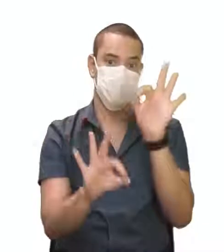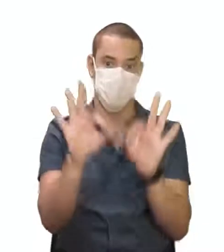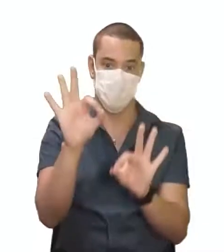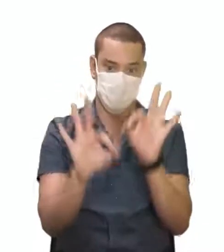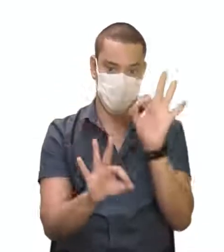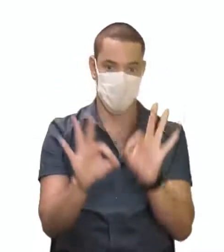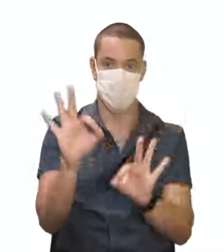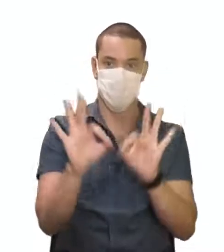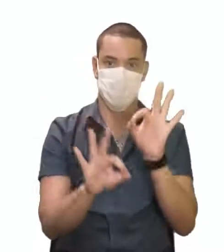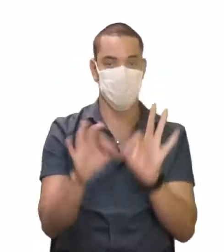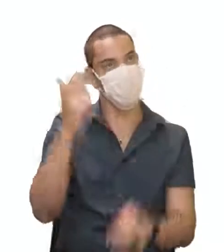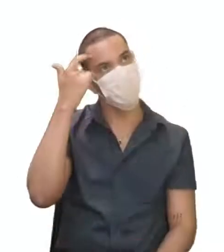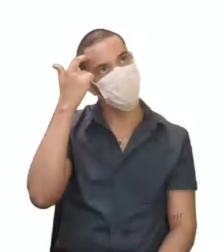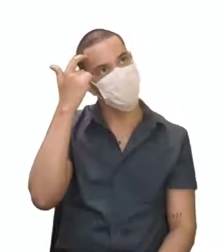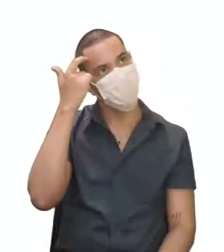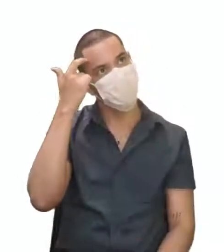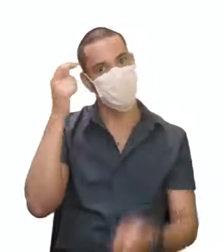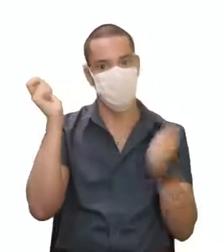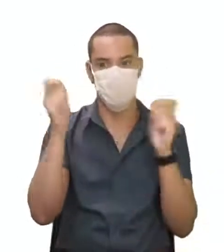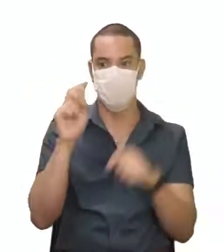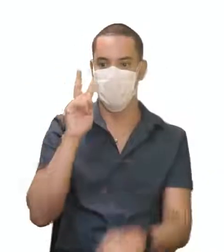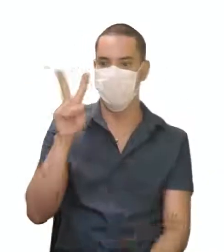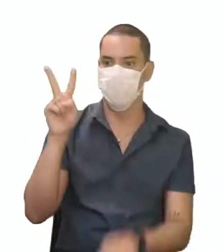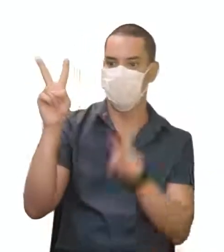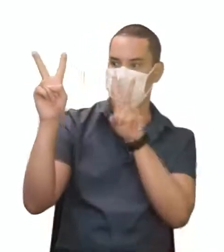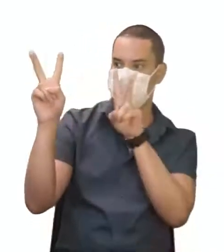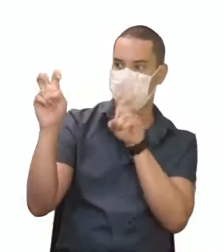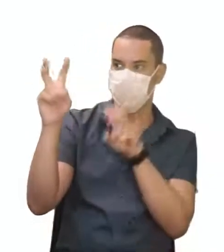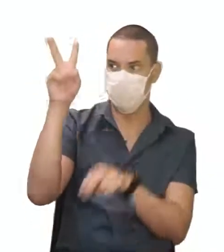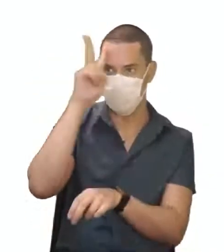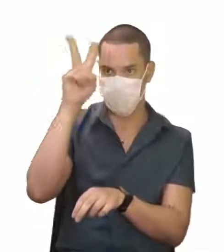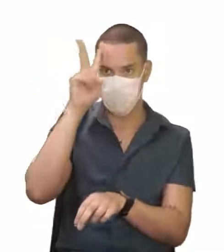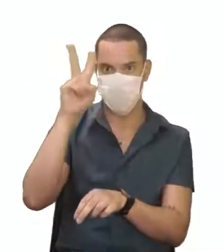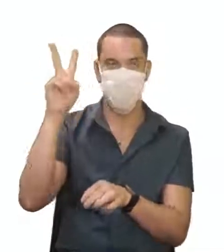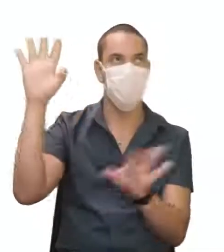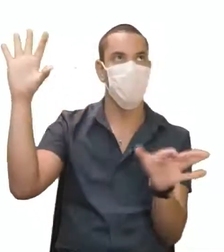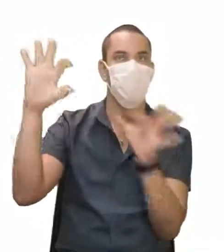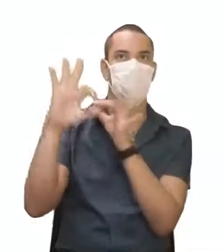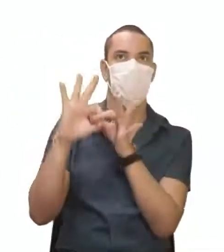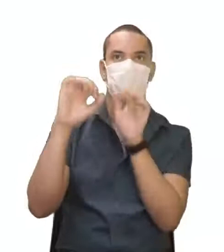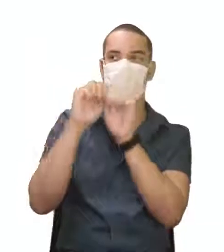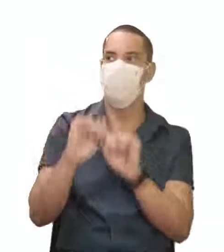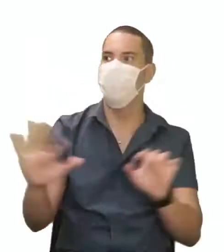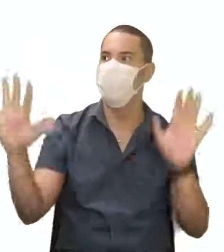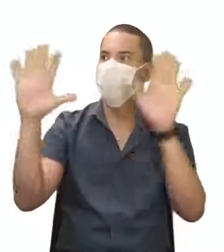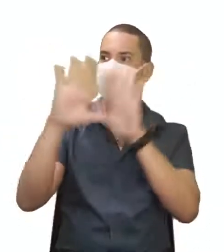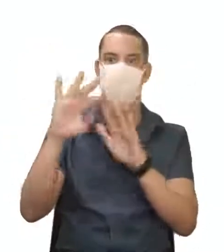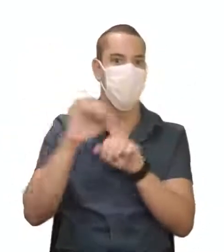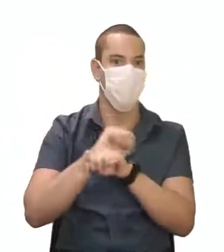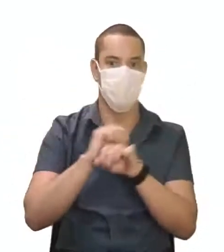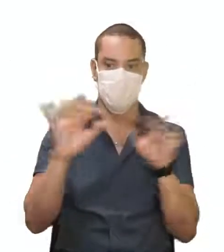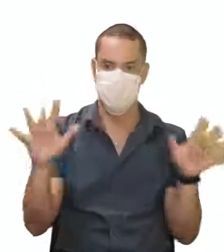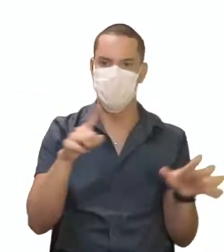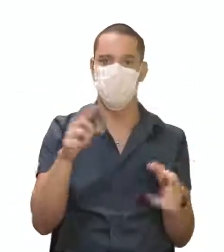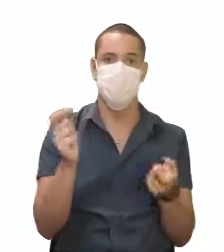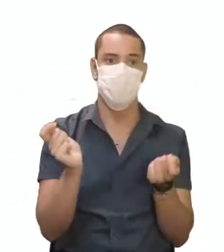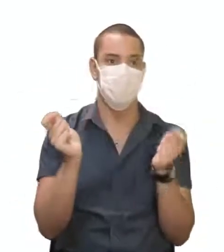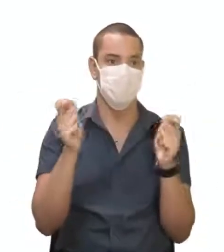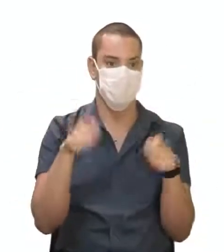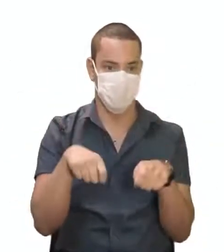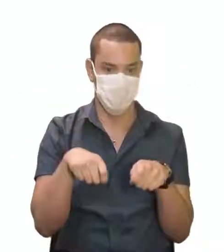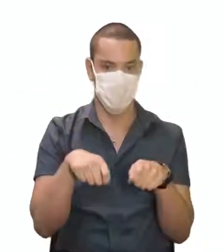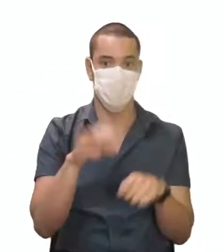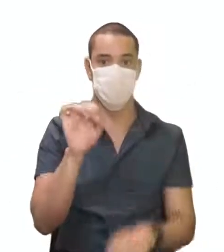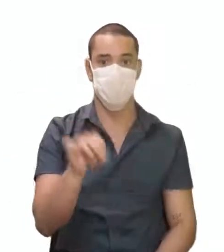você vê um tema, aí você lembra rapidamente do seu mapa na sua mente. Você pode construir ele ou